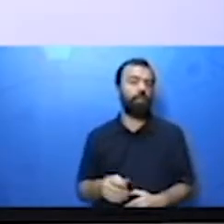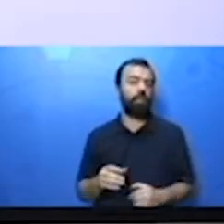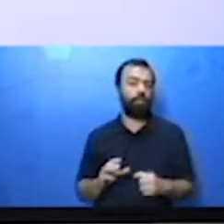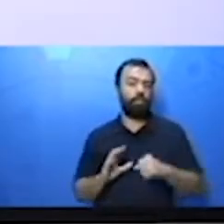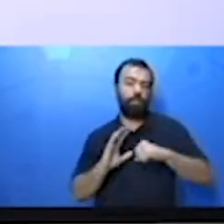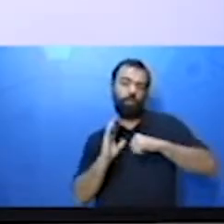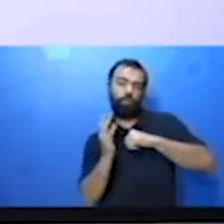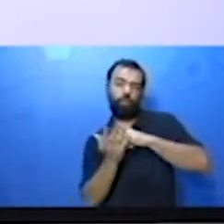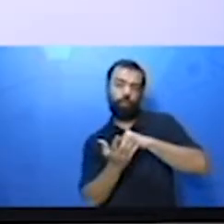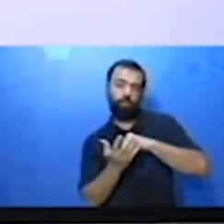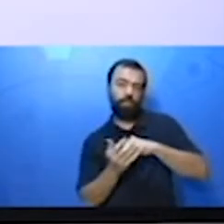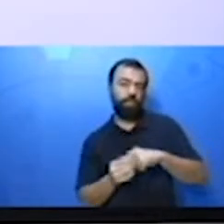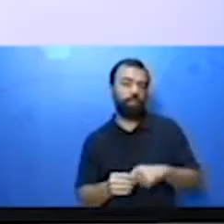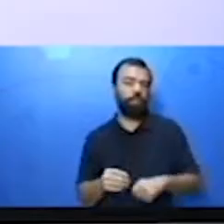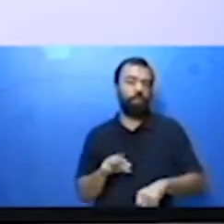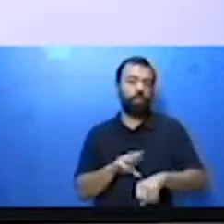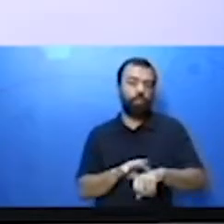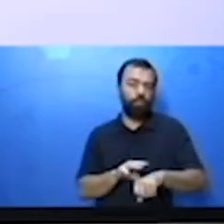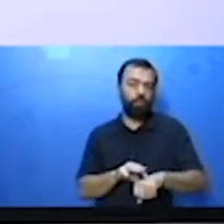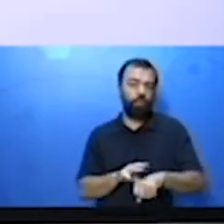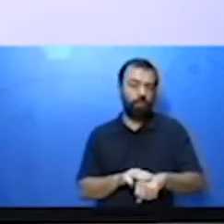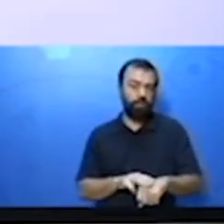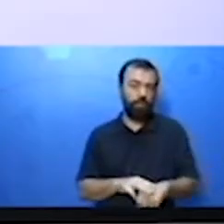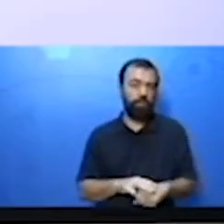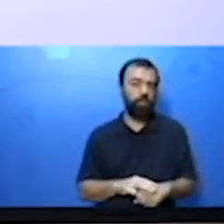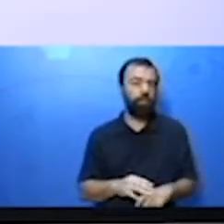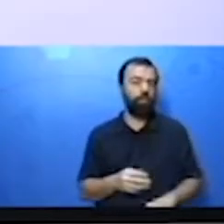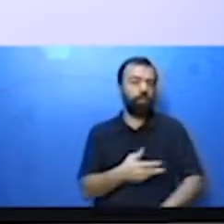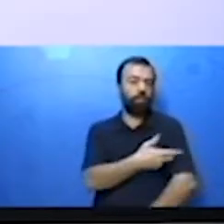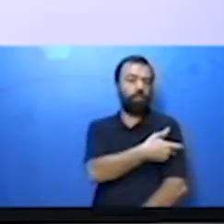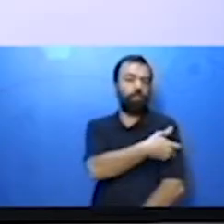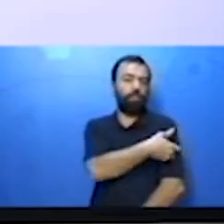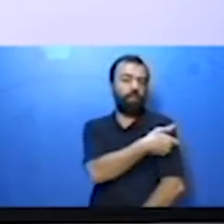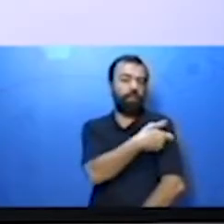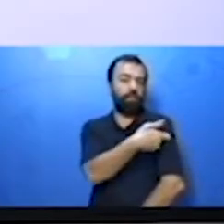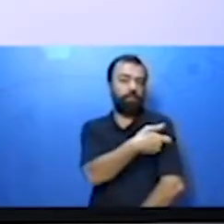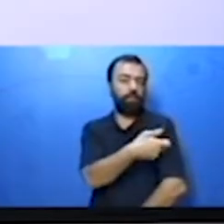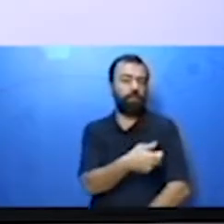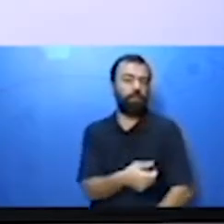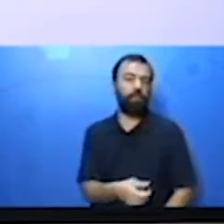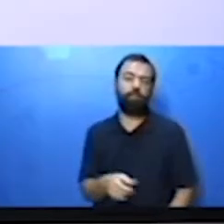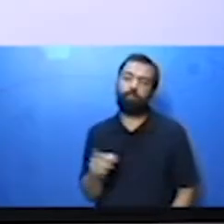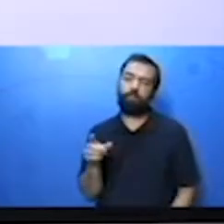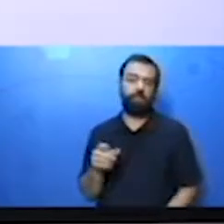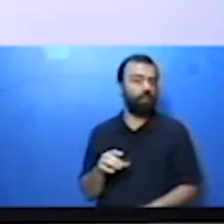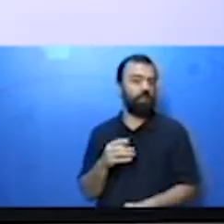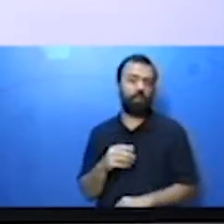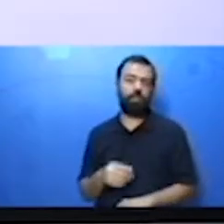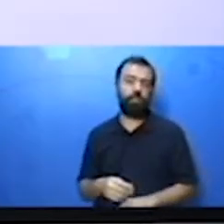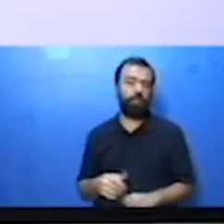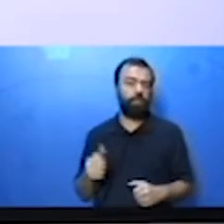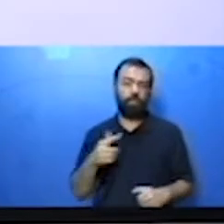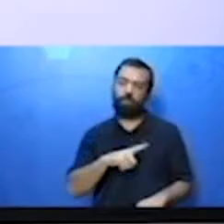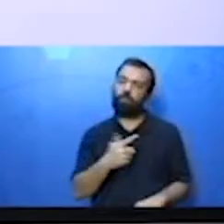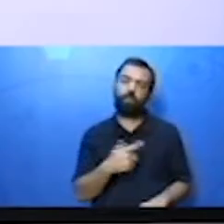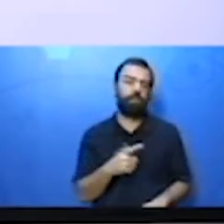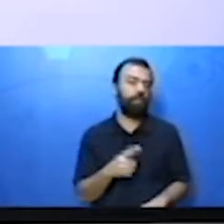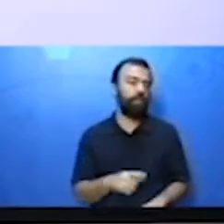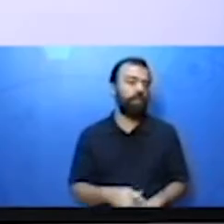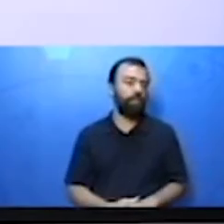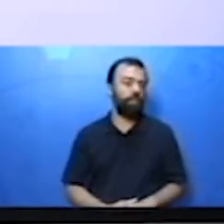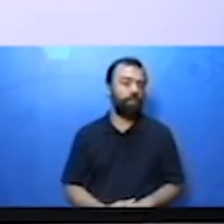Covid-19, doença a qual ainda não se tem vacina, as medidas preventivas mais